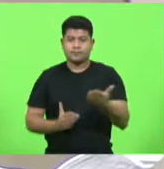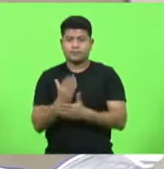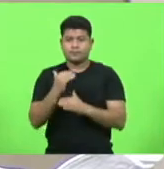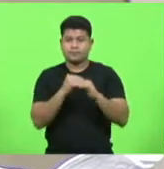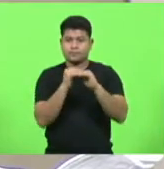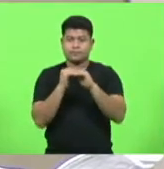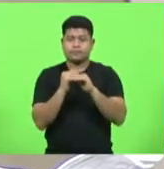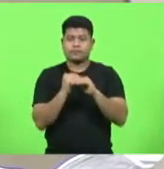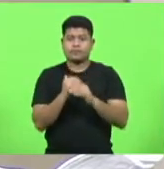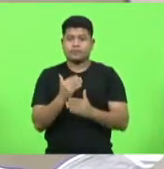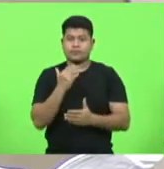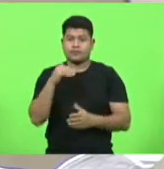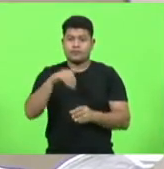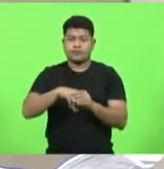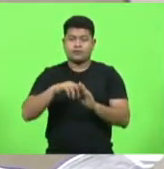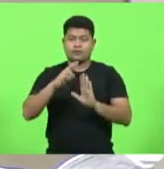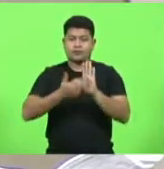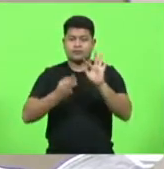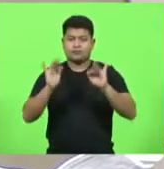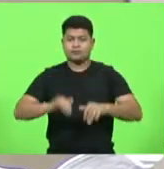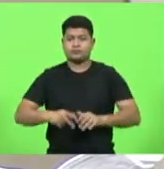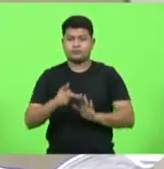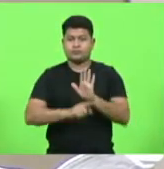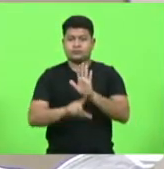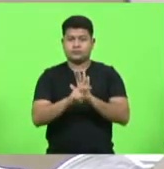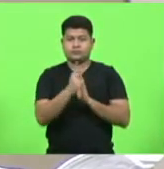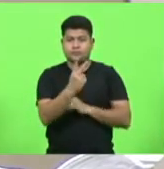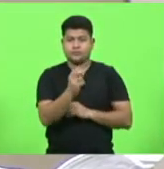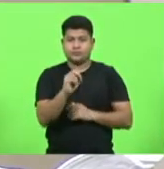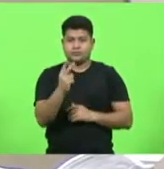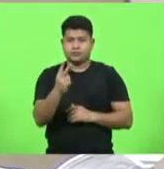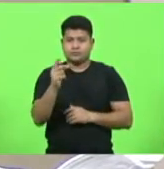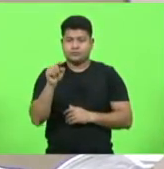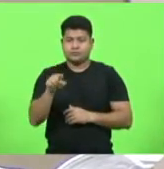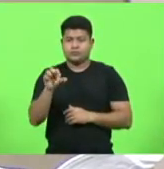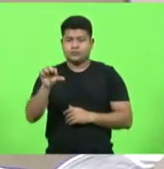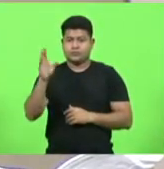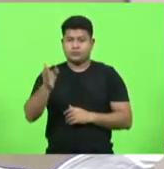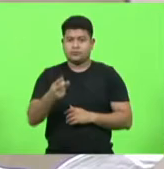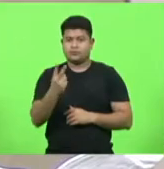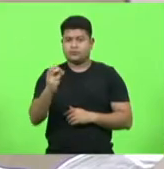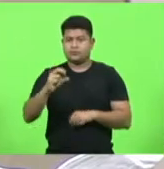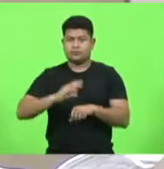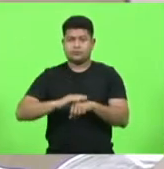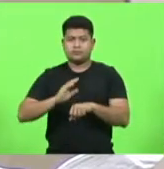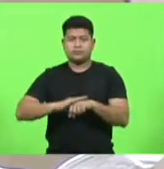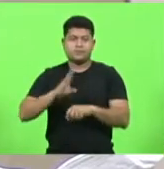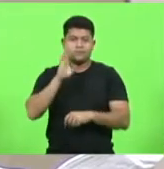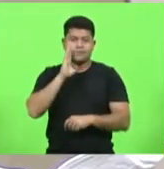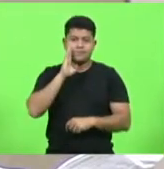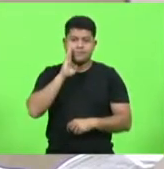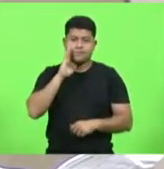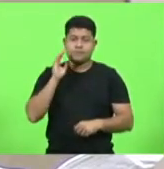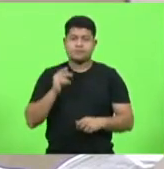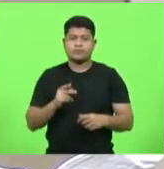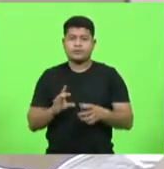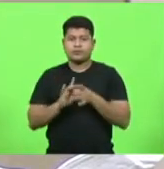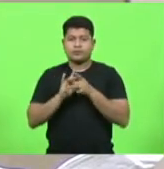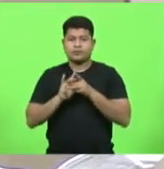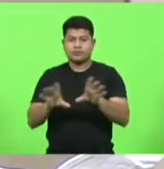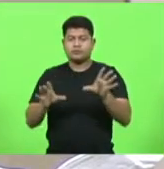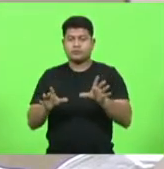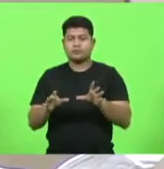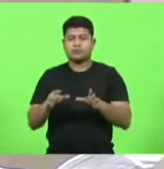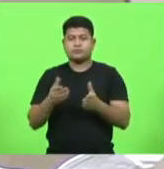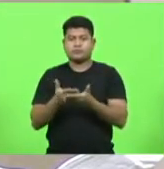por unanimidade. Votação da redação final do projeto de lei 202.9/2020, autor deputado Nilson Berlanda. Autoriza o funcionamento de